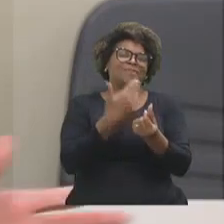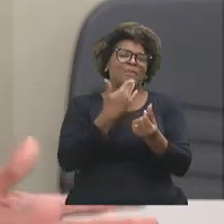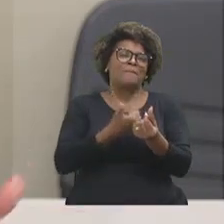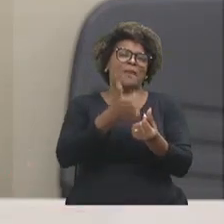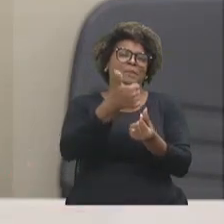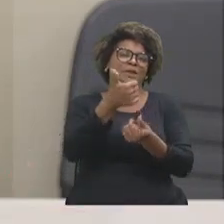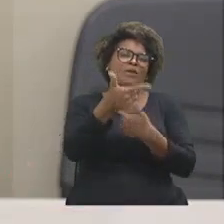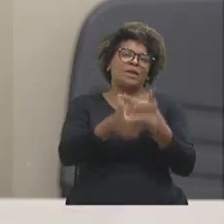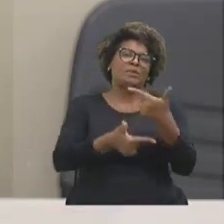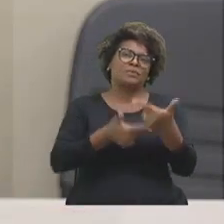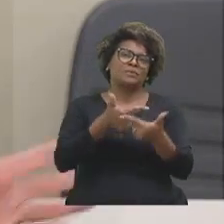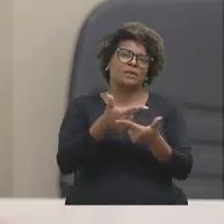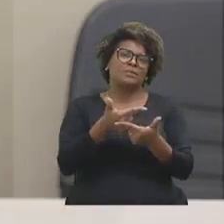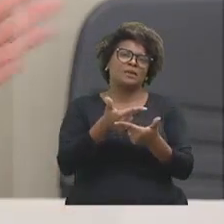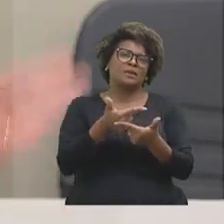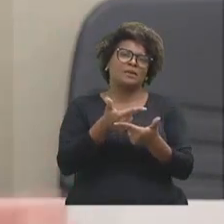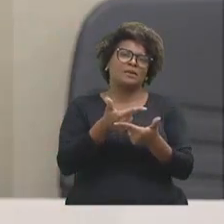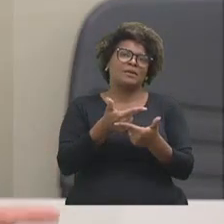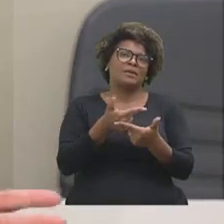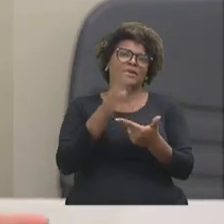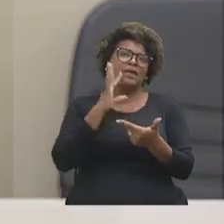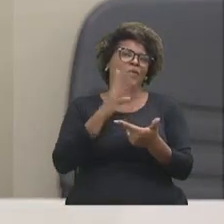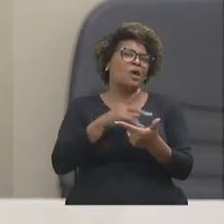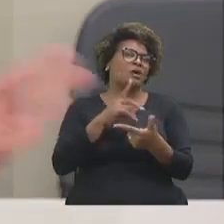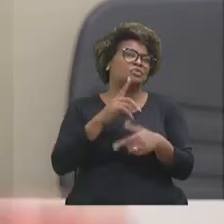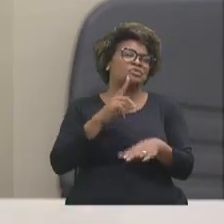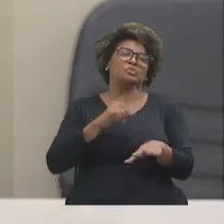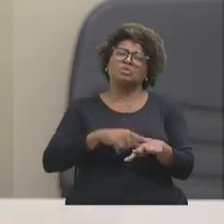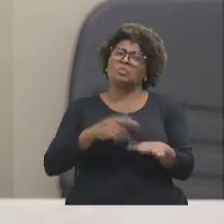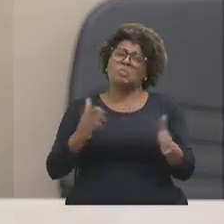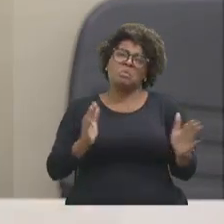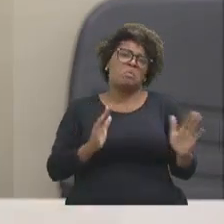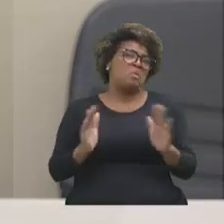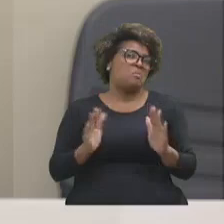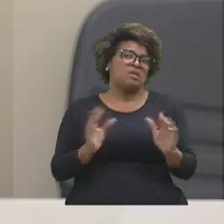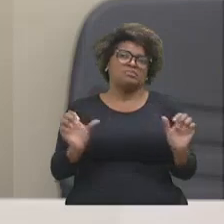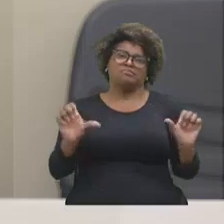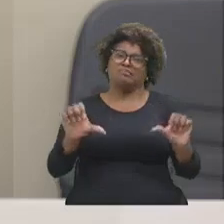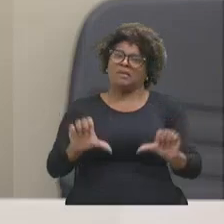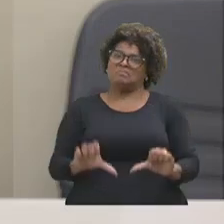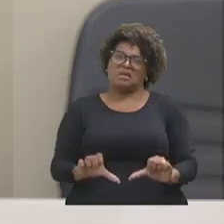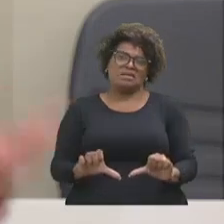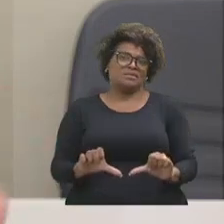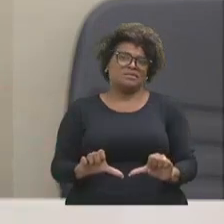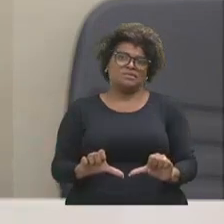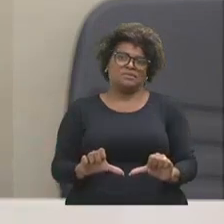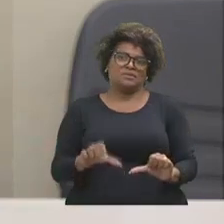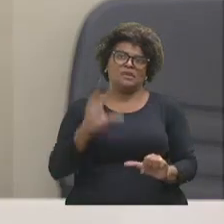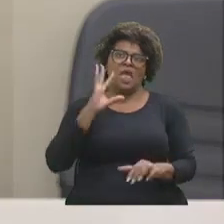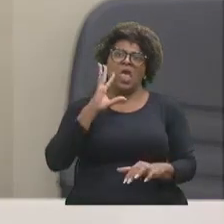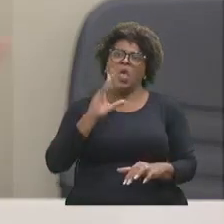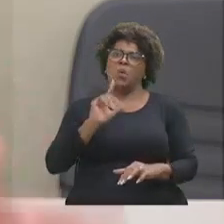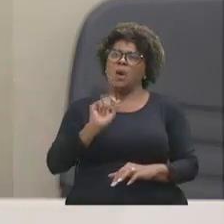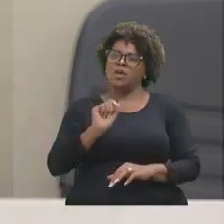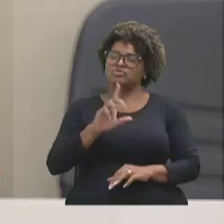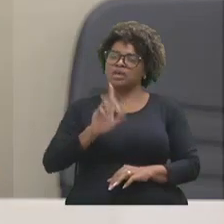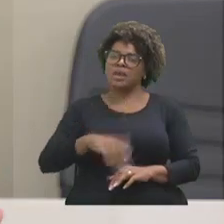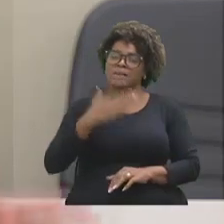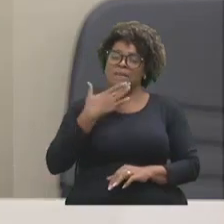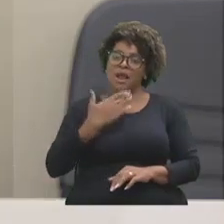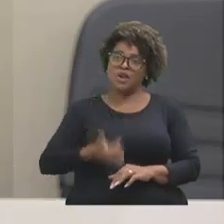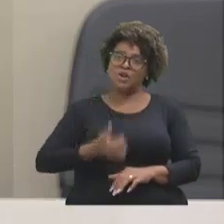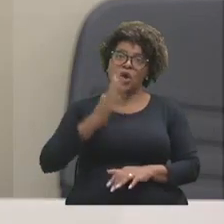acho que é o time é péssimo não faz sentido nenhum então é muito melhor a gente trabalhar para construir e para resolver